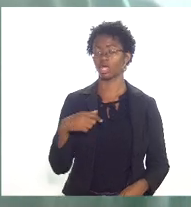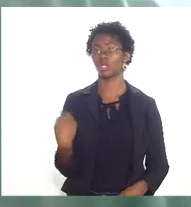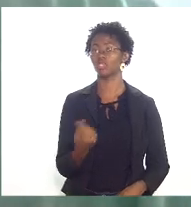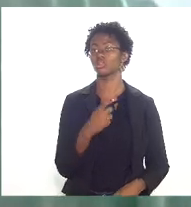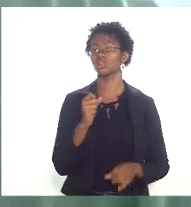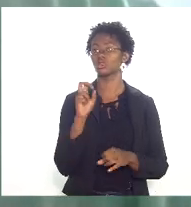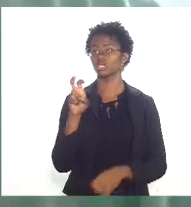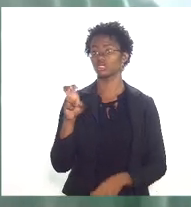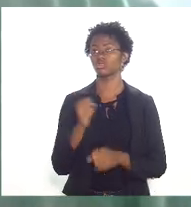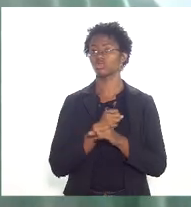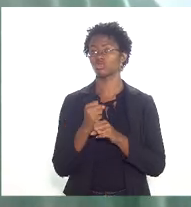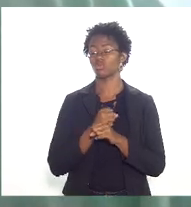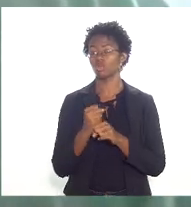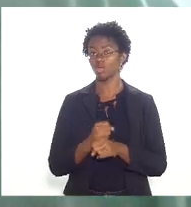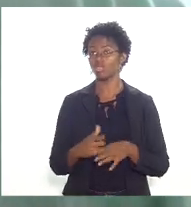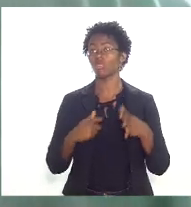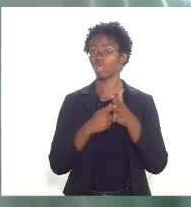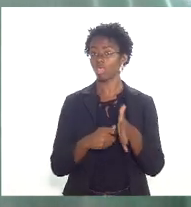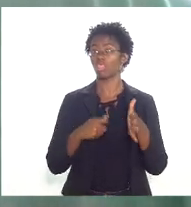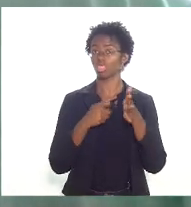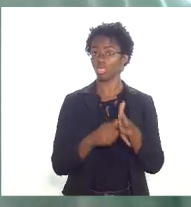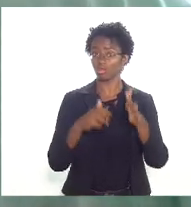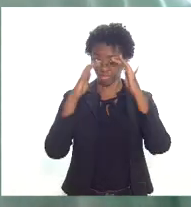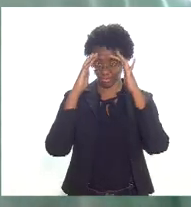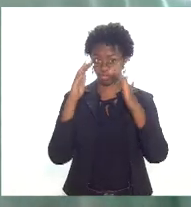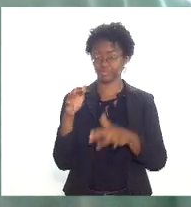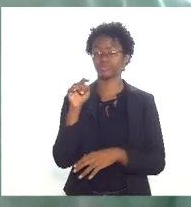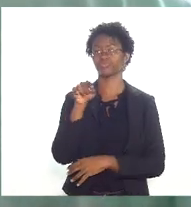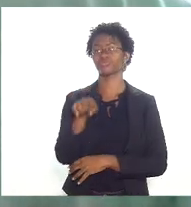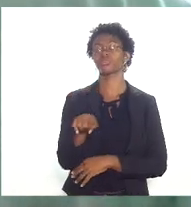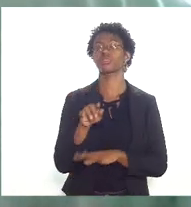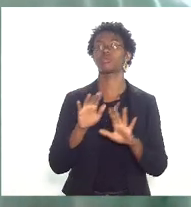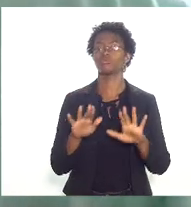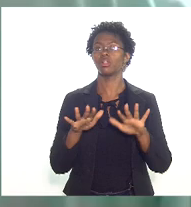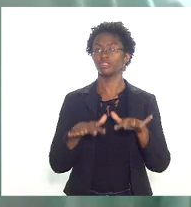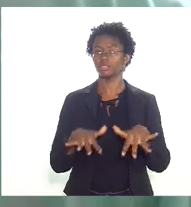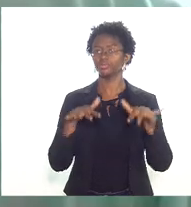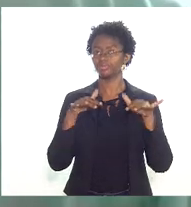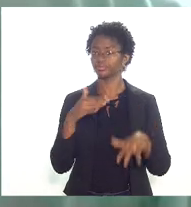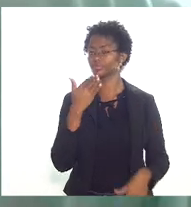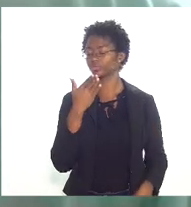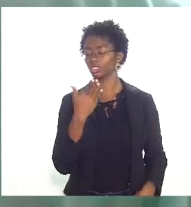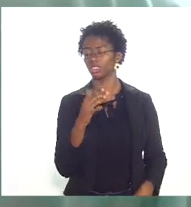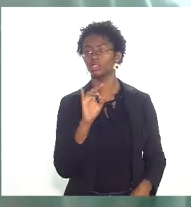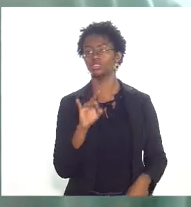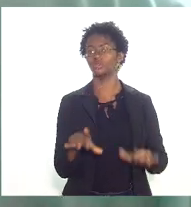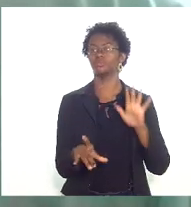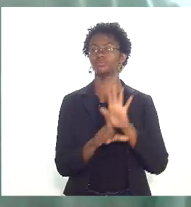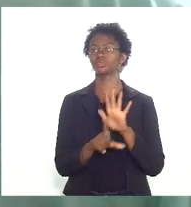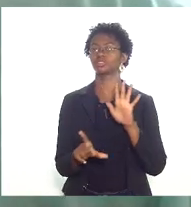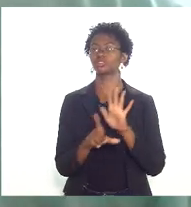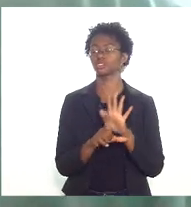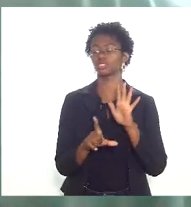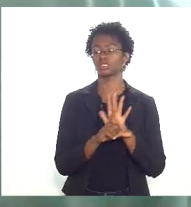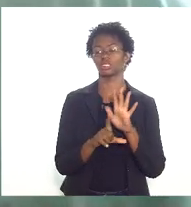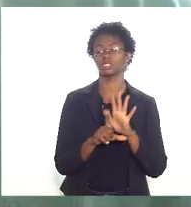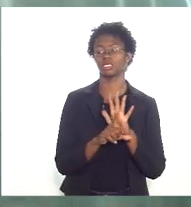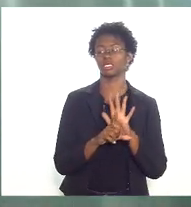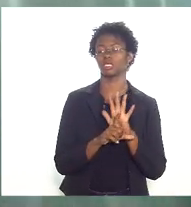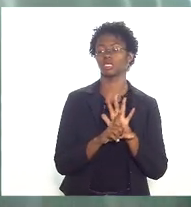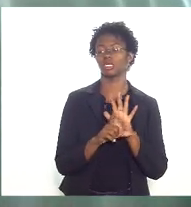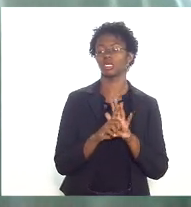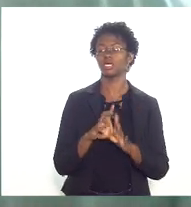anos para que ela fosse cumprida essa audiência apenas pede que essa lei seja a d